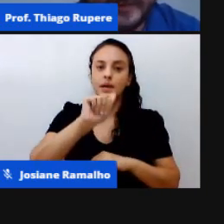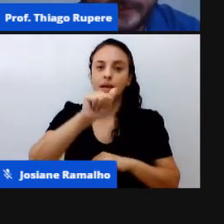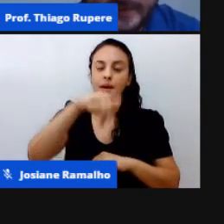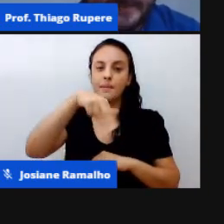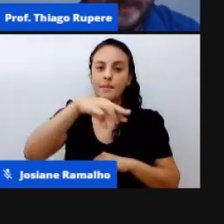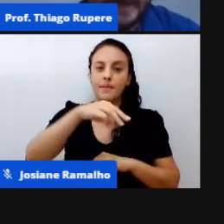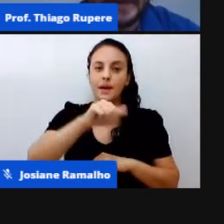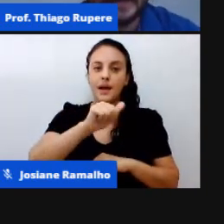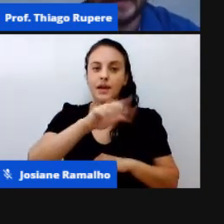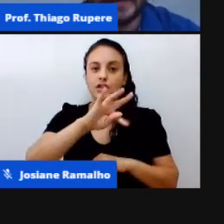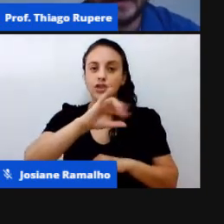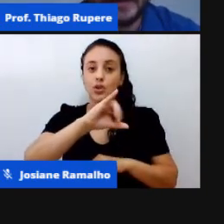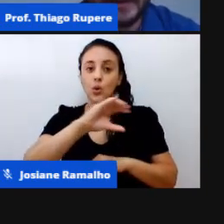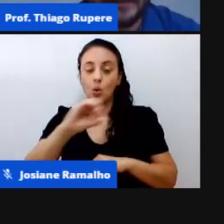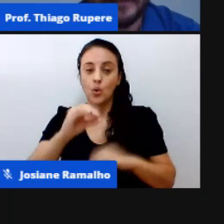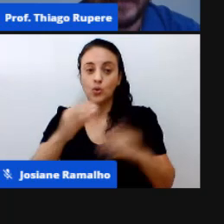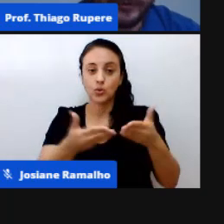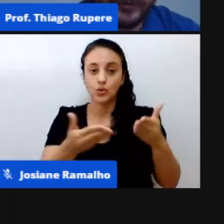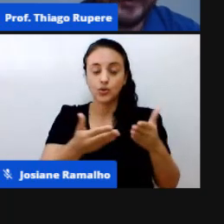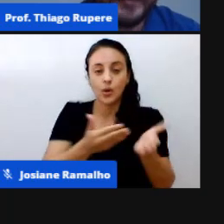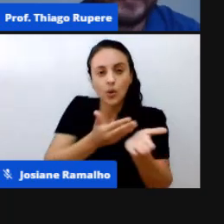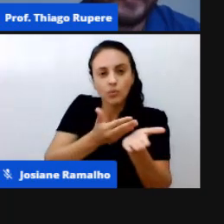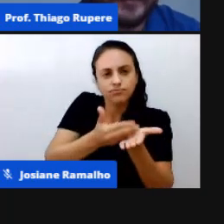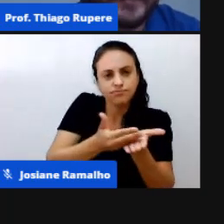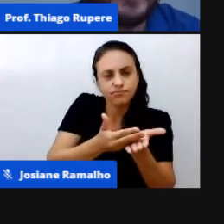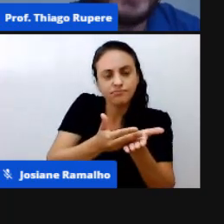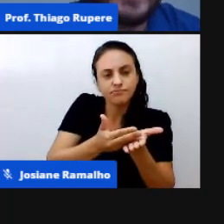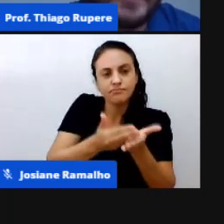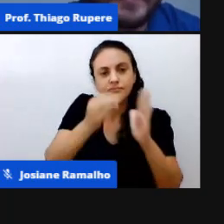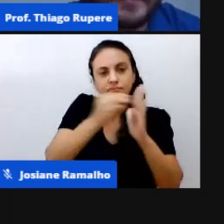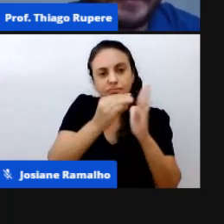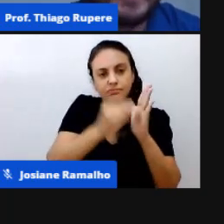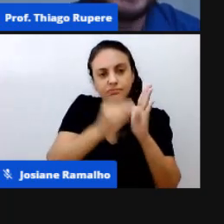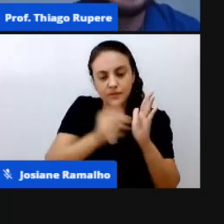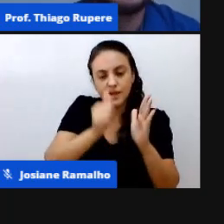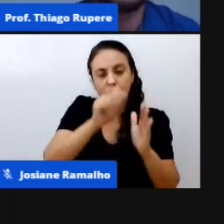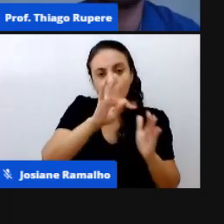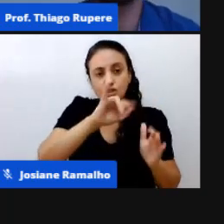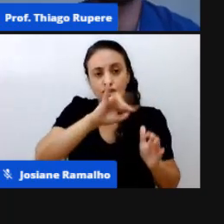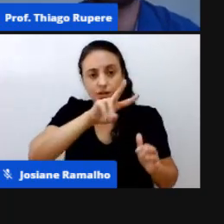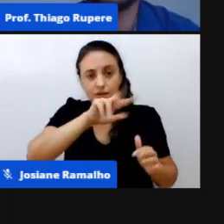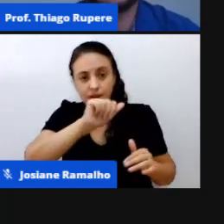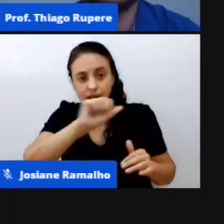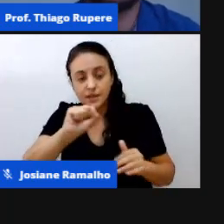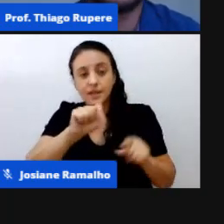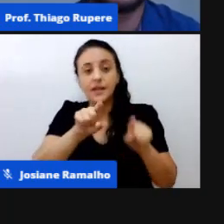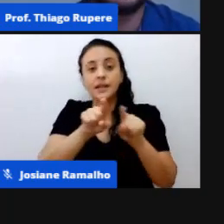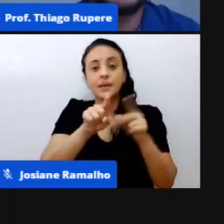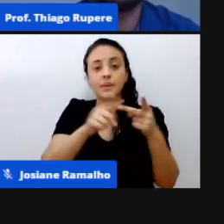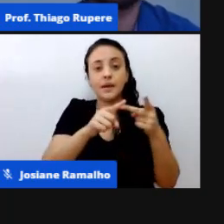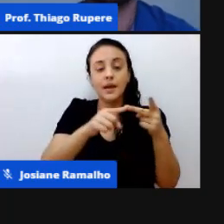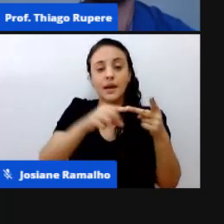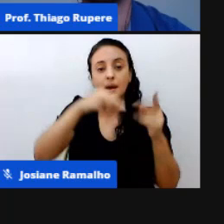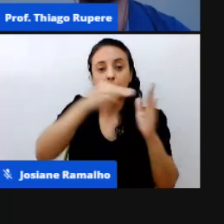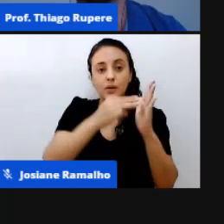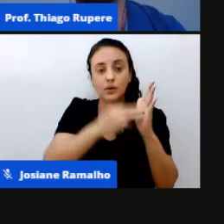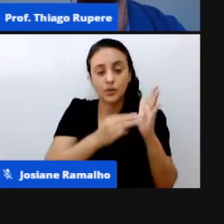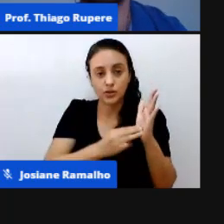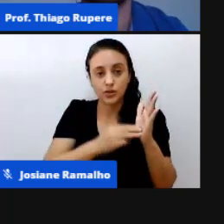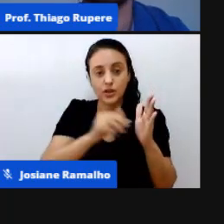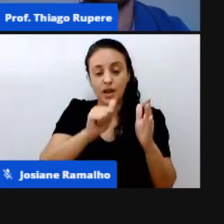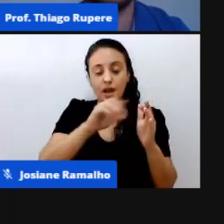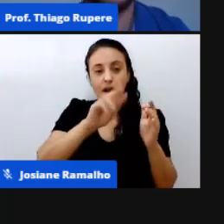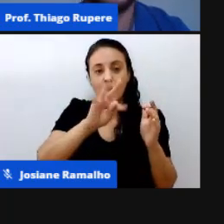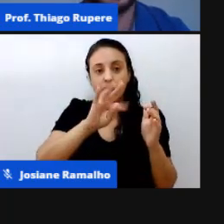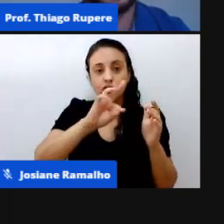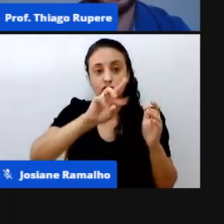metodologias ativas, metodologias ativas na BNCC e nos currículos da REM, nós temos